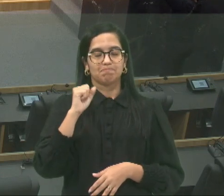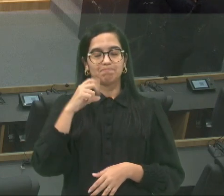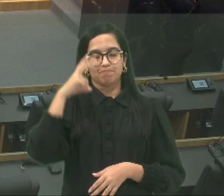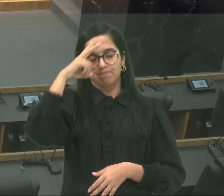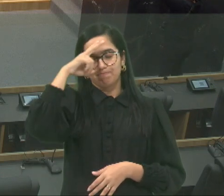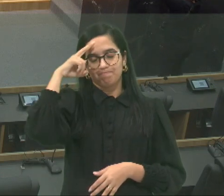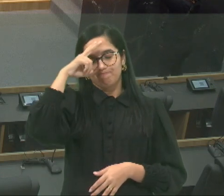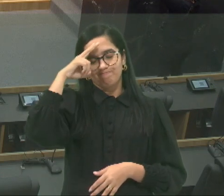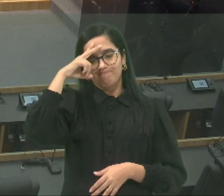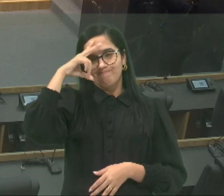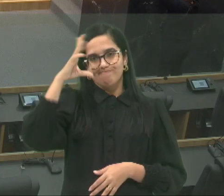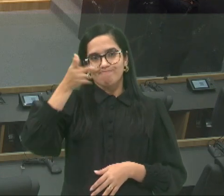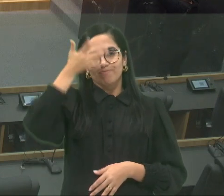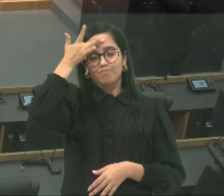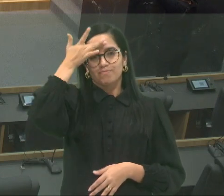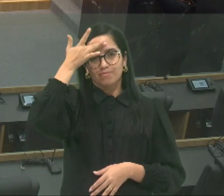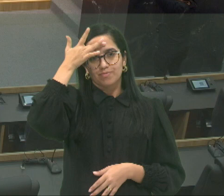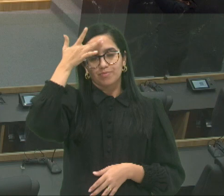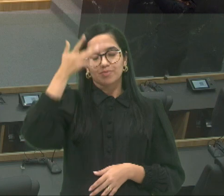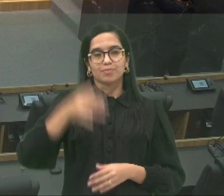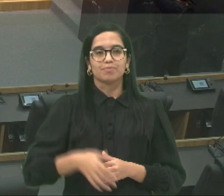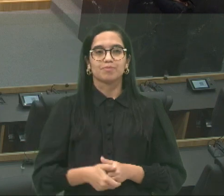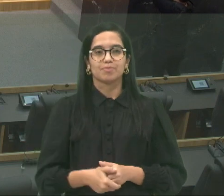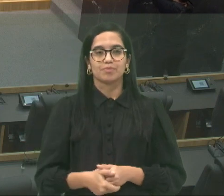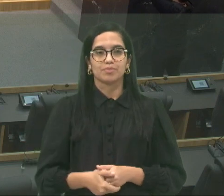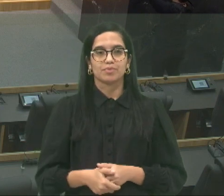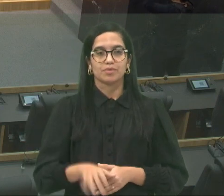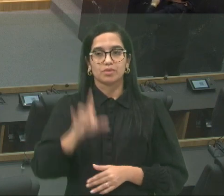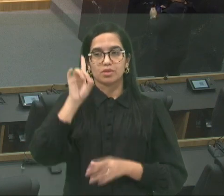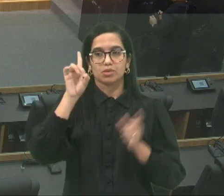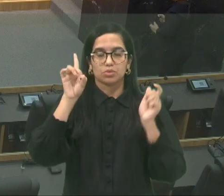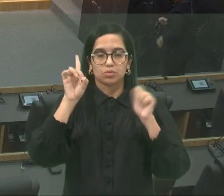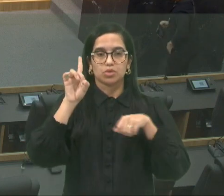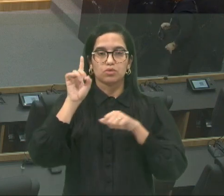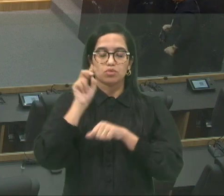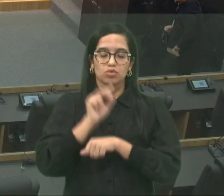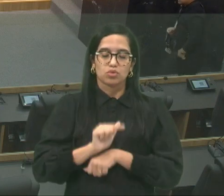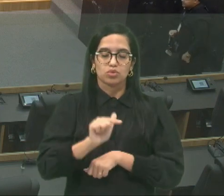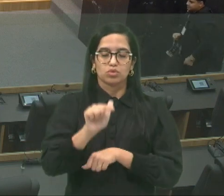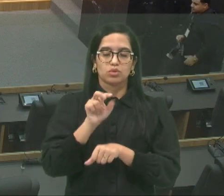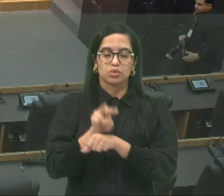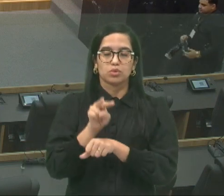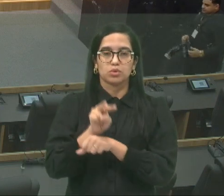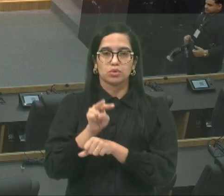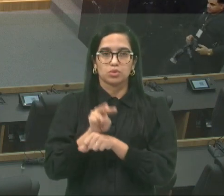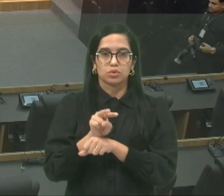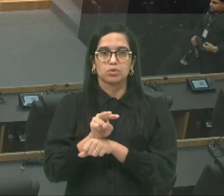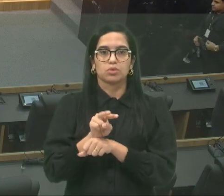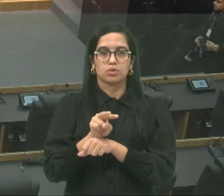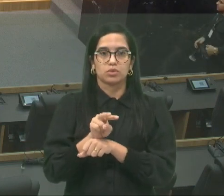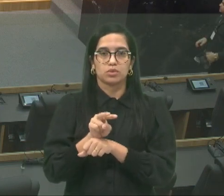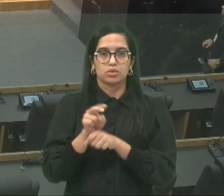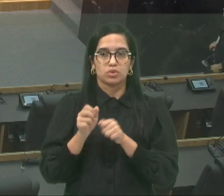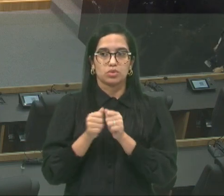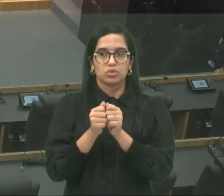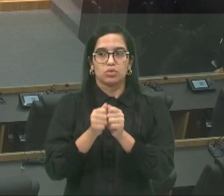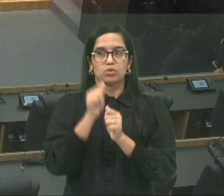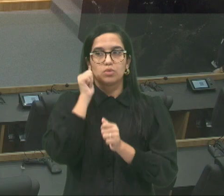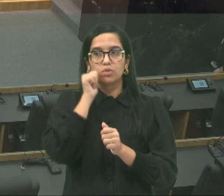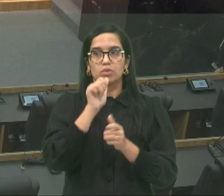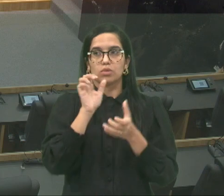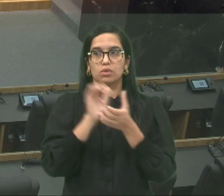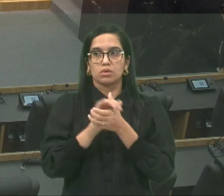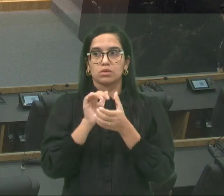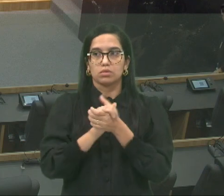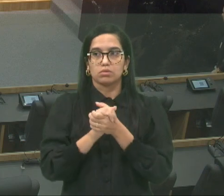linda trajetória os seus momentos, que Deus possa continuar lhe iluminando, iluminando ao lado da sua esposa